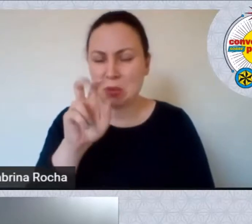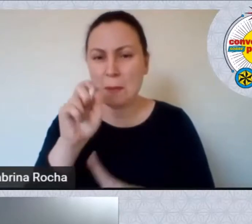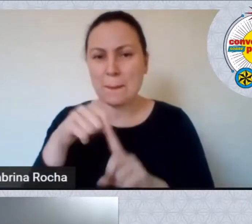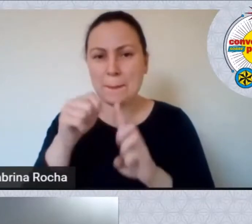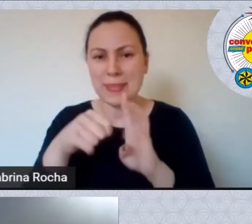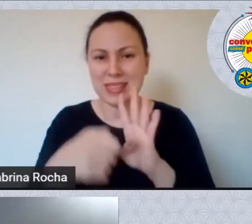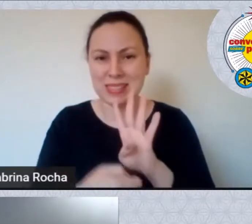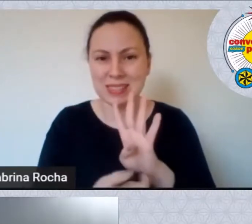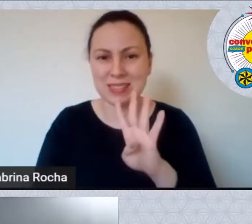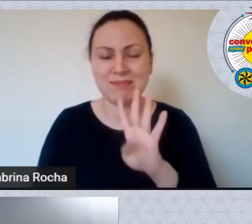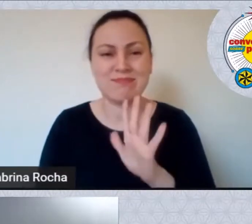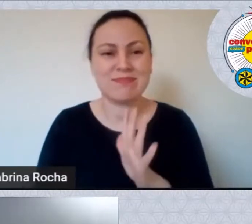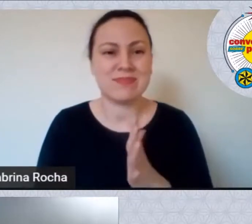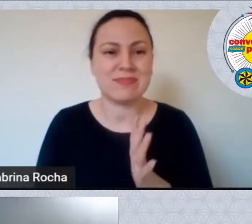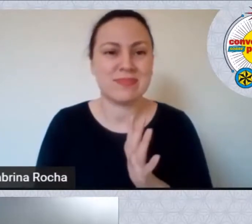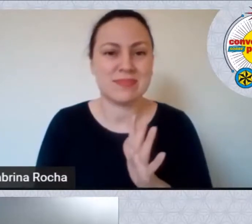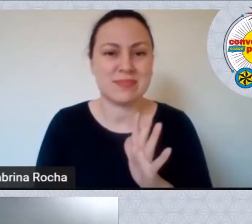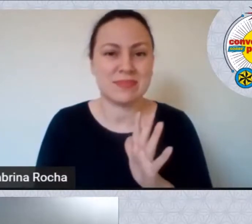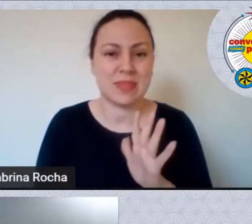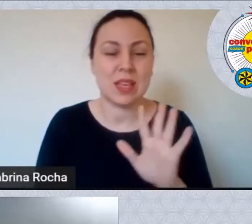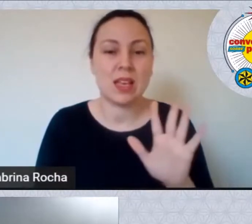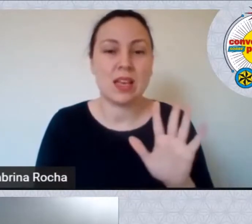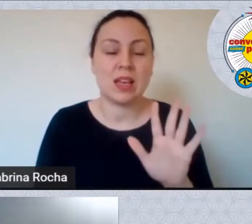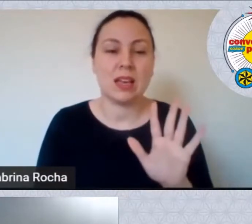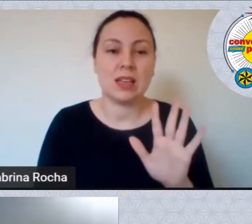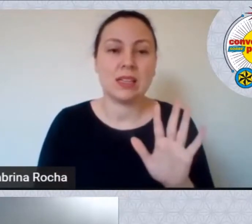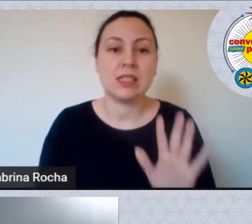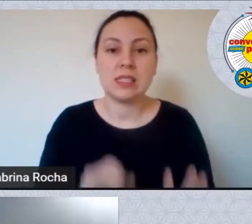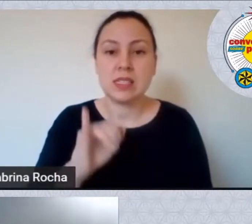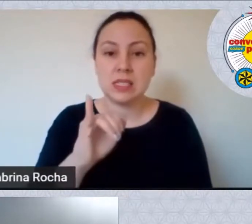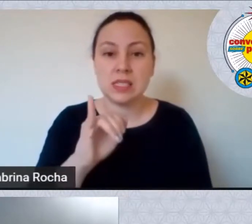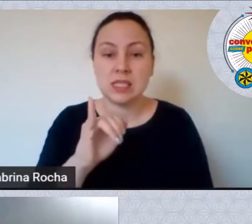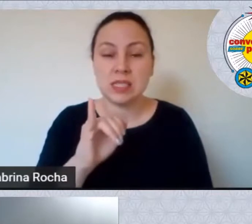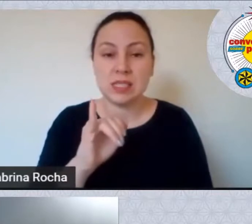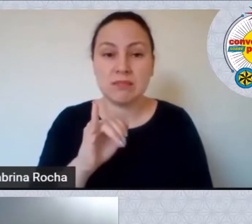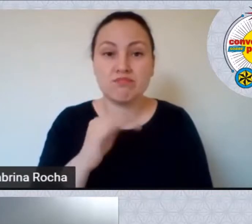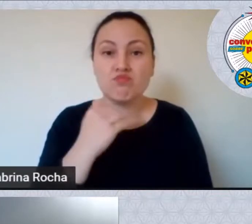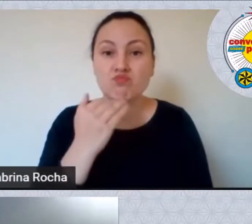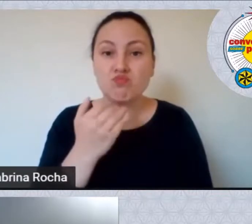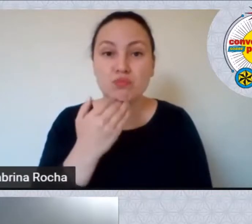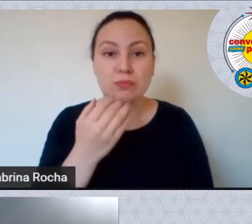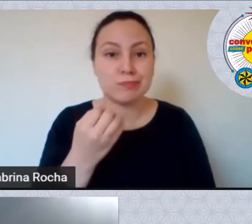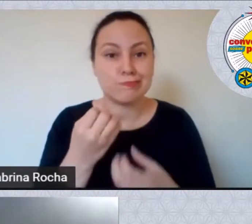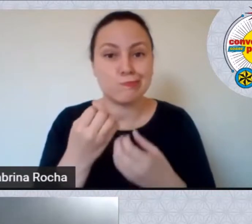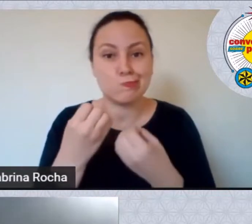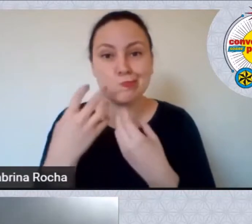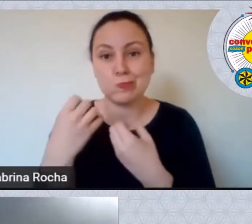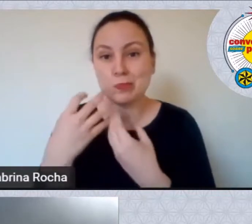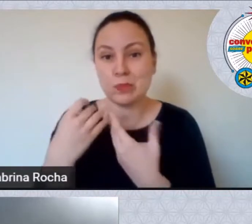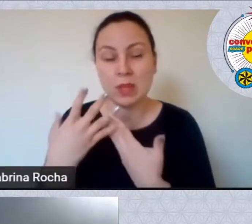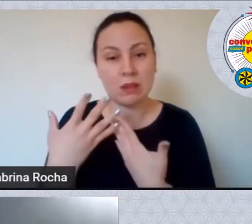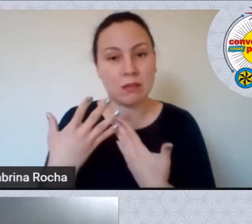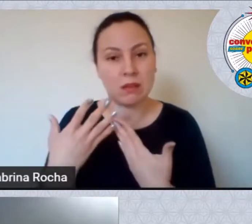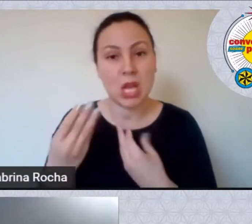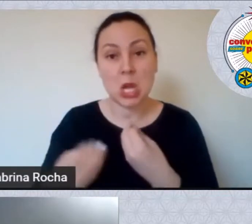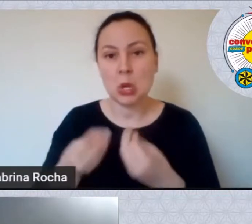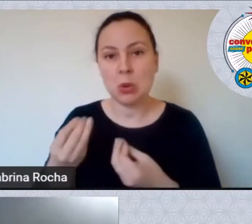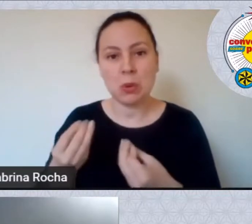tempo considerável, se ninguém nos ensinou a viver numa situação assim, como é que a gente sai